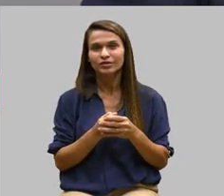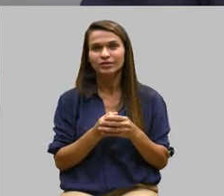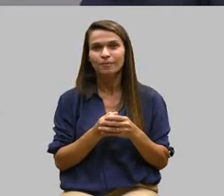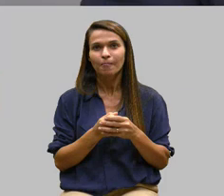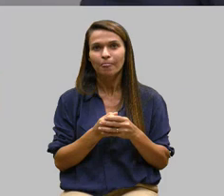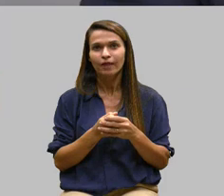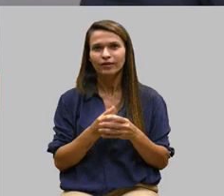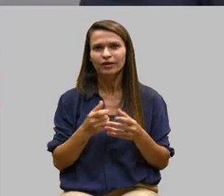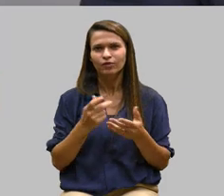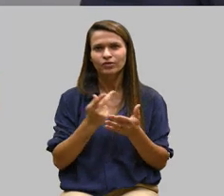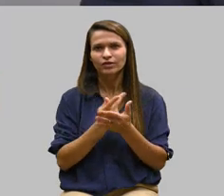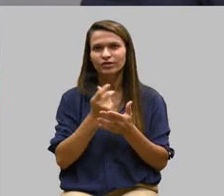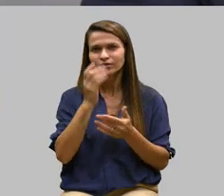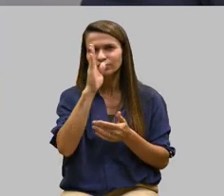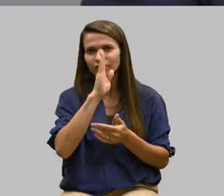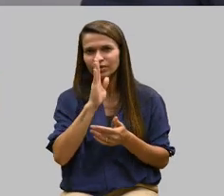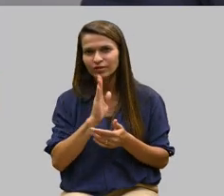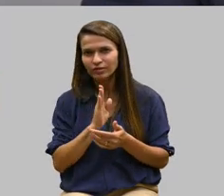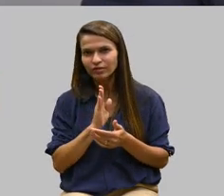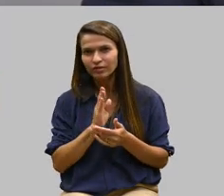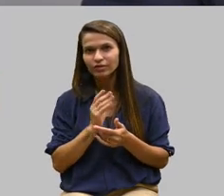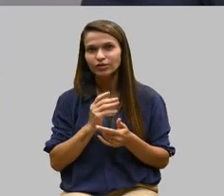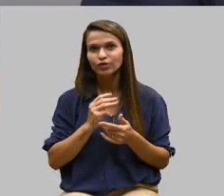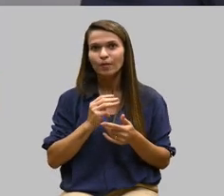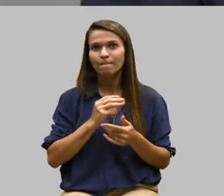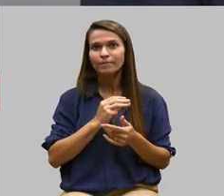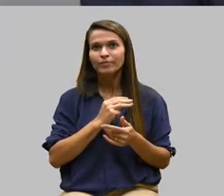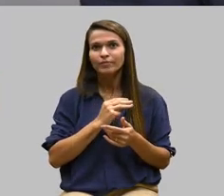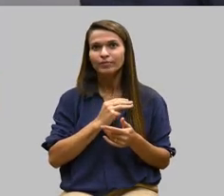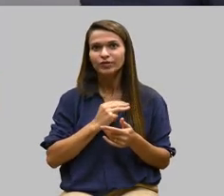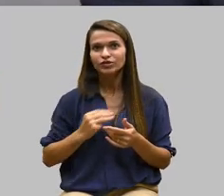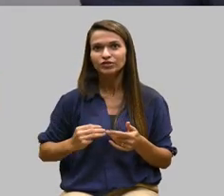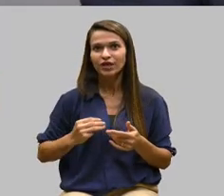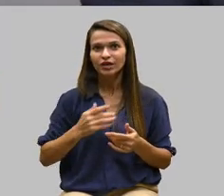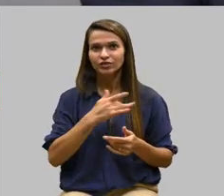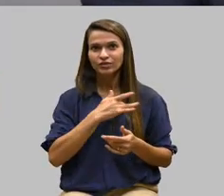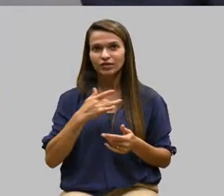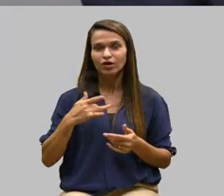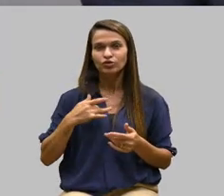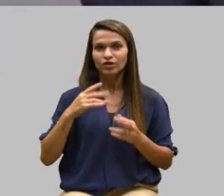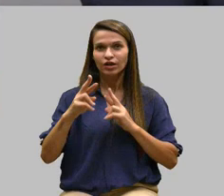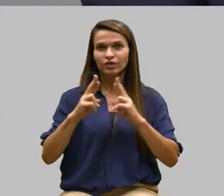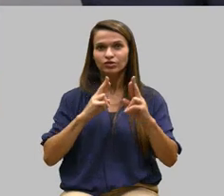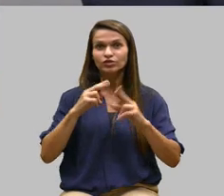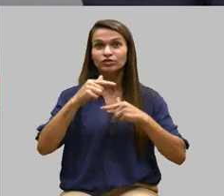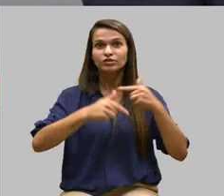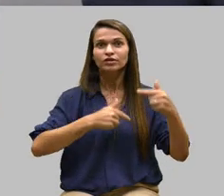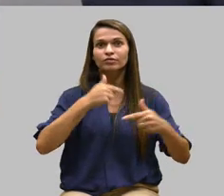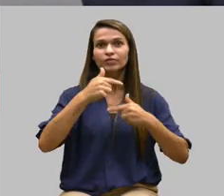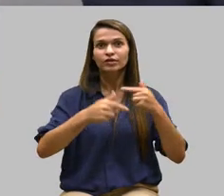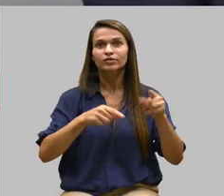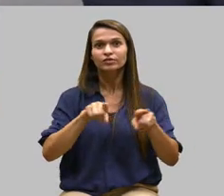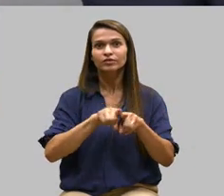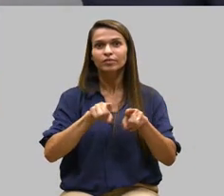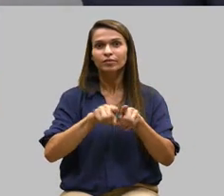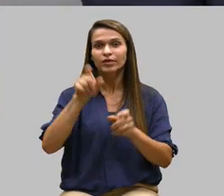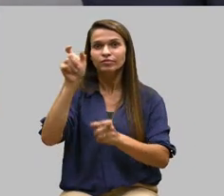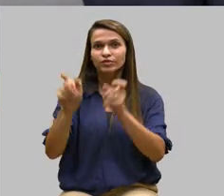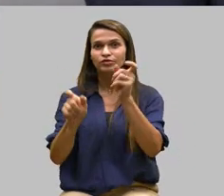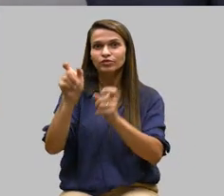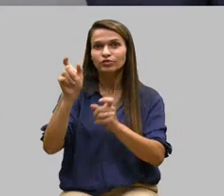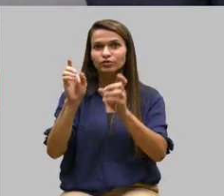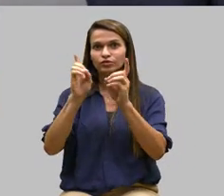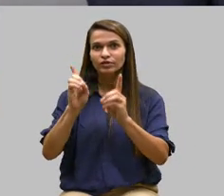do Brasil levantada pelo Ministério da Saúde se refere as condições relações de trabalho e para as pessoas com